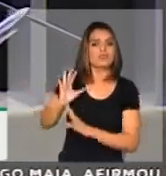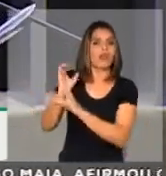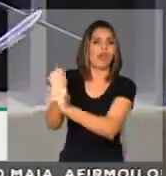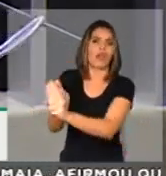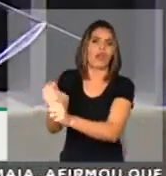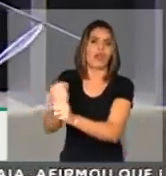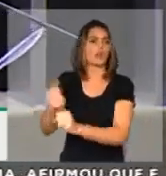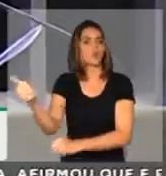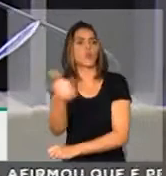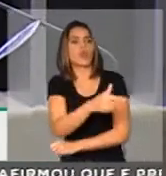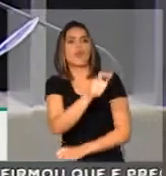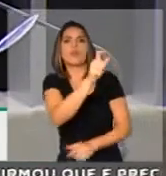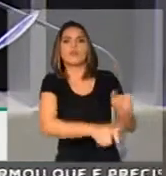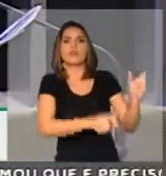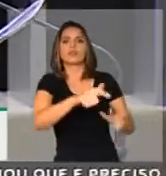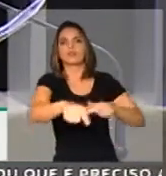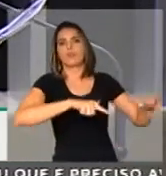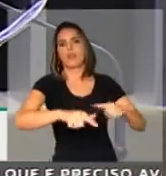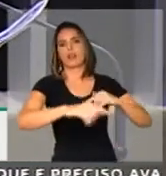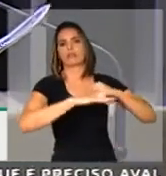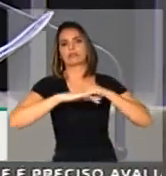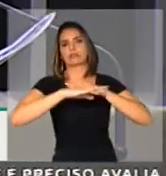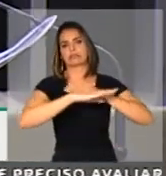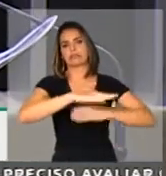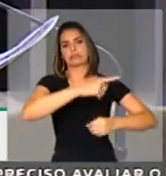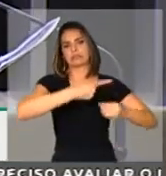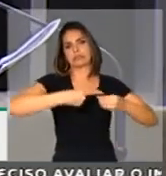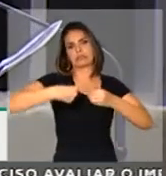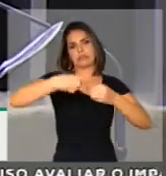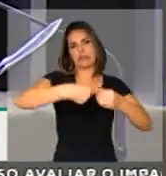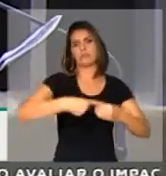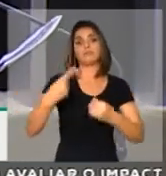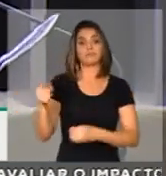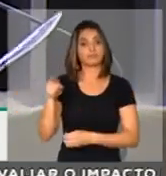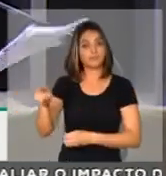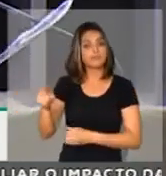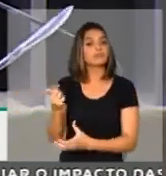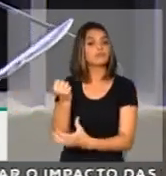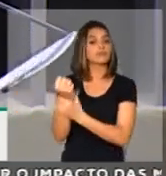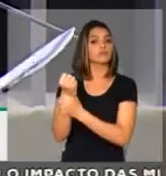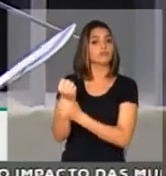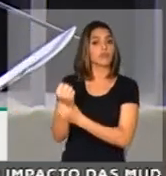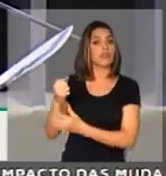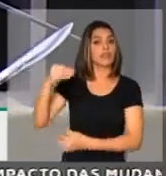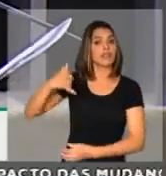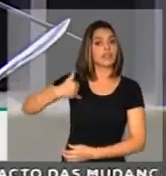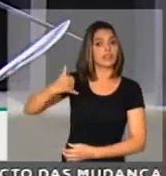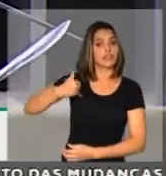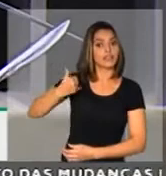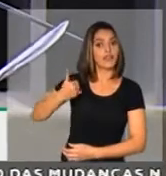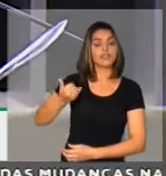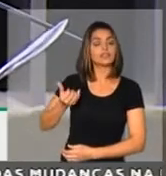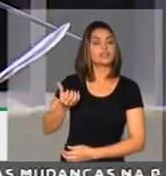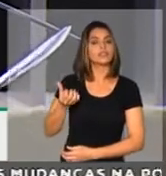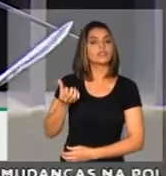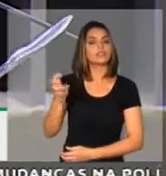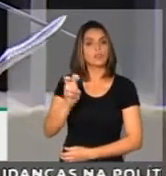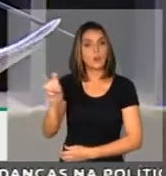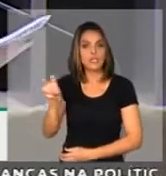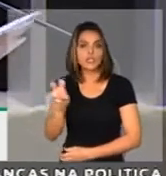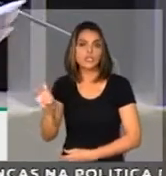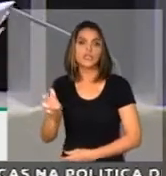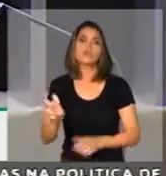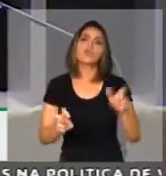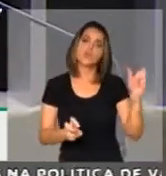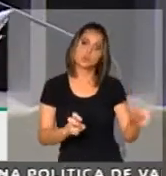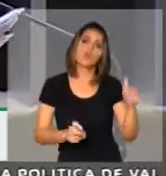da atual idade de aposentadoria deve ser garantida ao trabalhador rural, sendo assegurado aos 55 anos